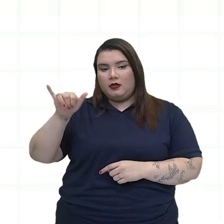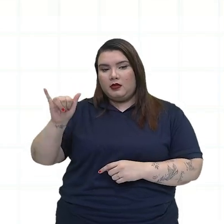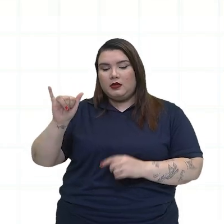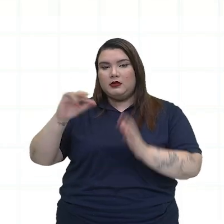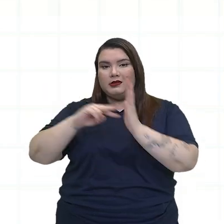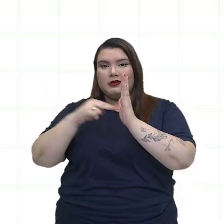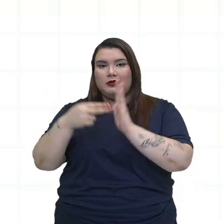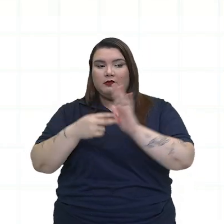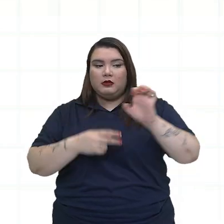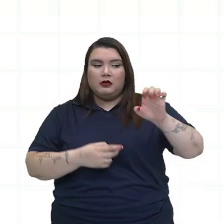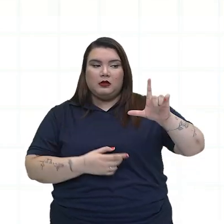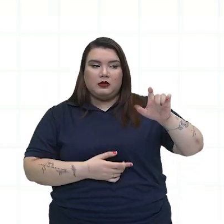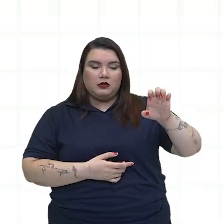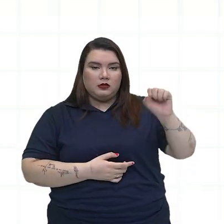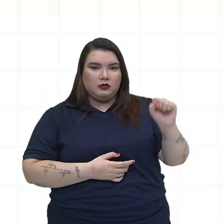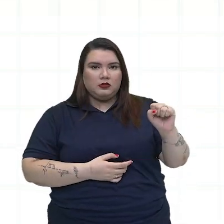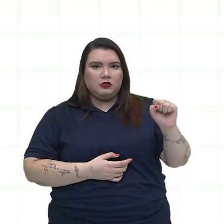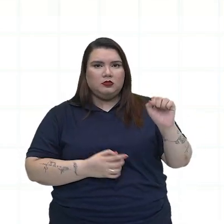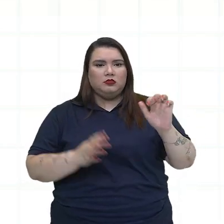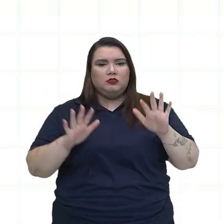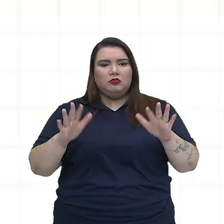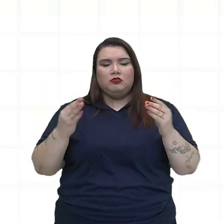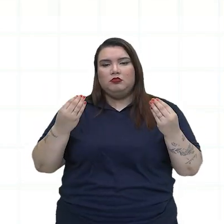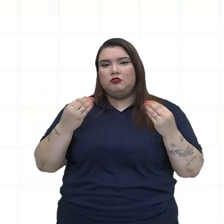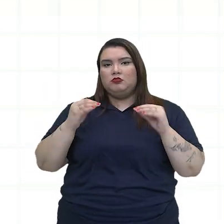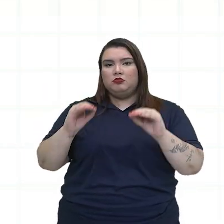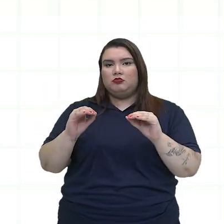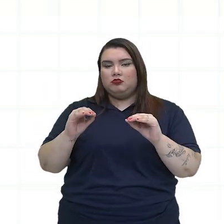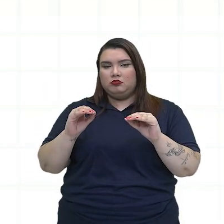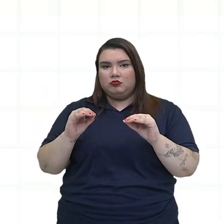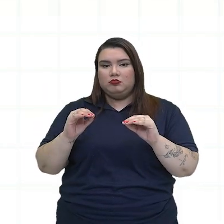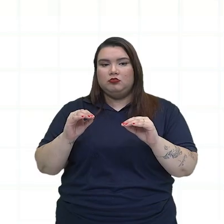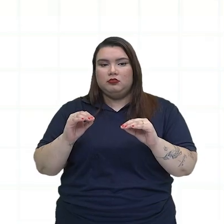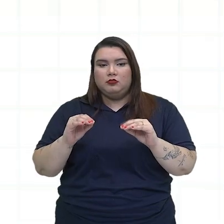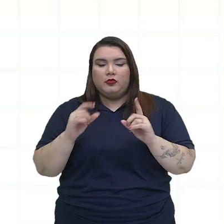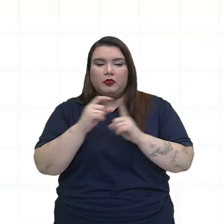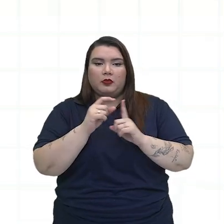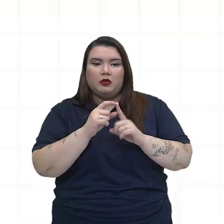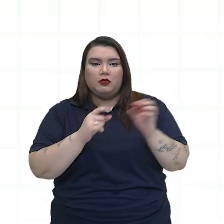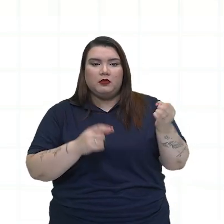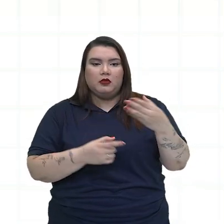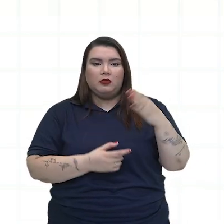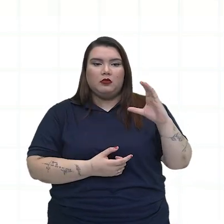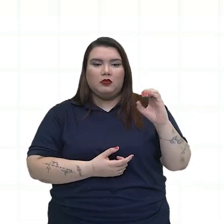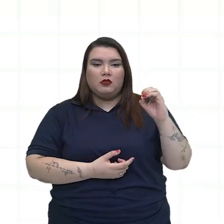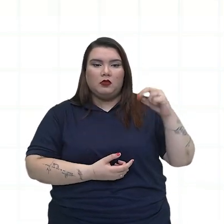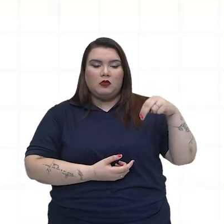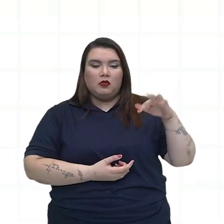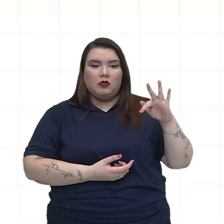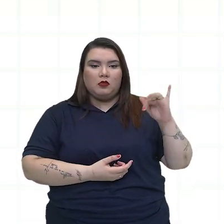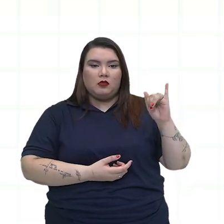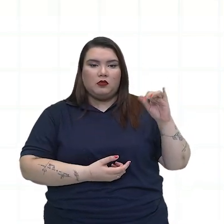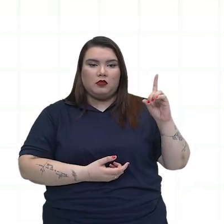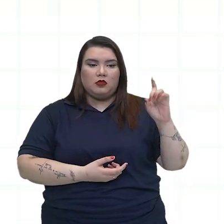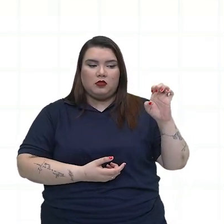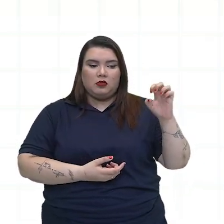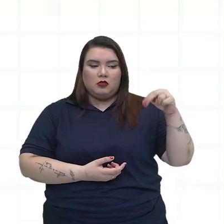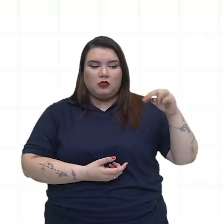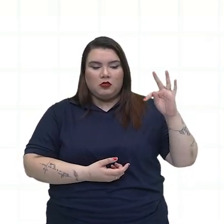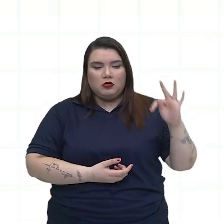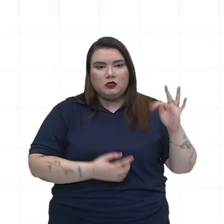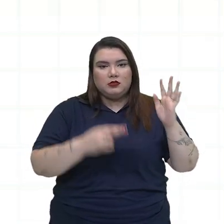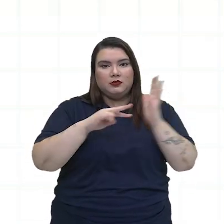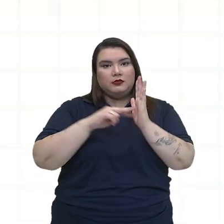eles, tá? Eles. Confident, uma palavra nova aqui na aula, né? A palavra